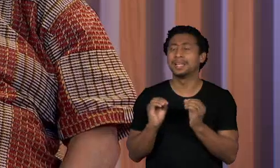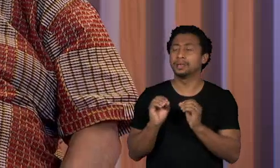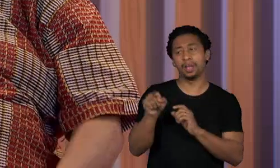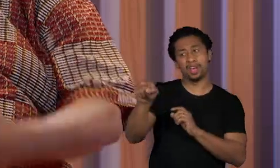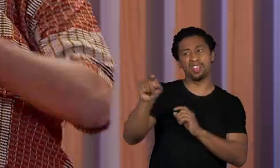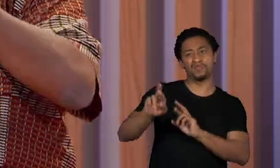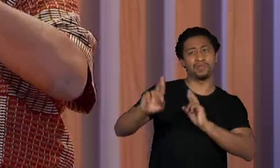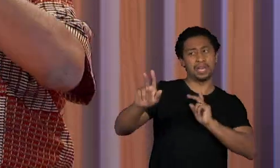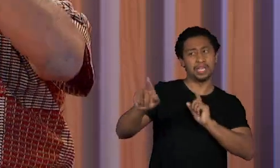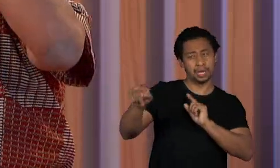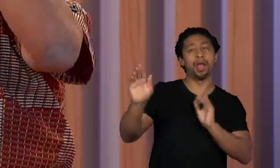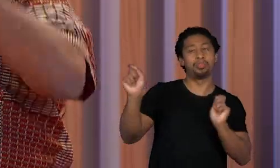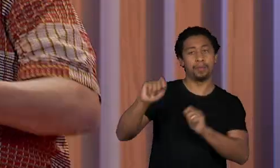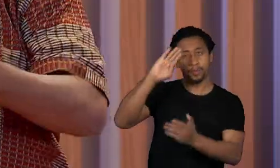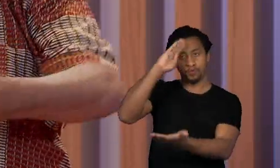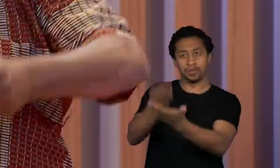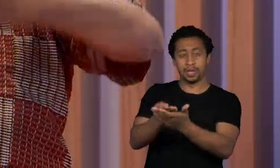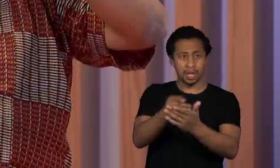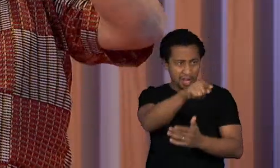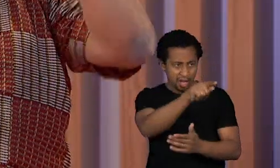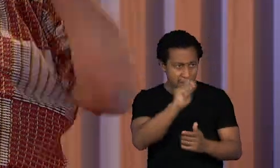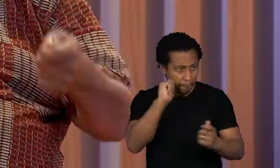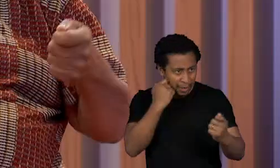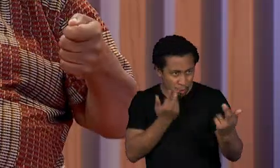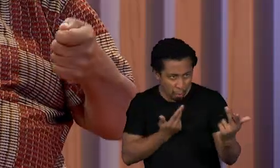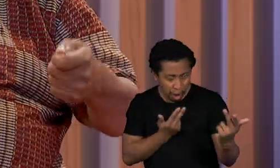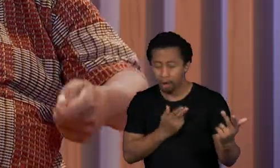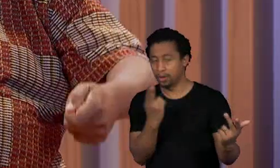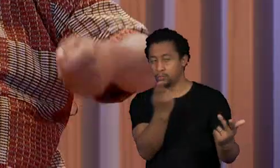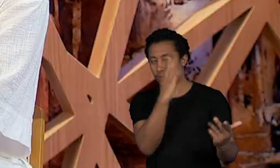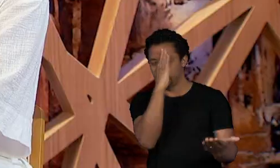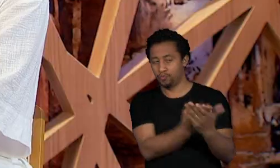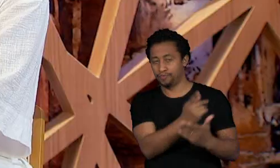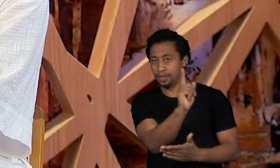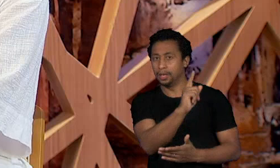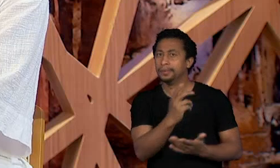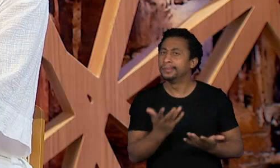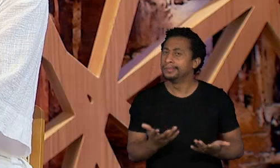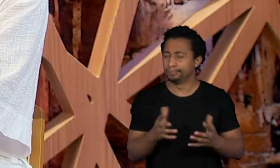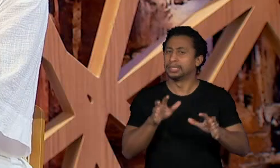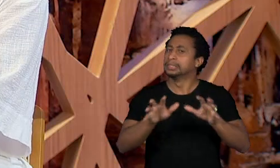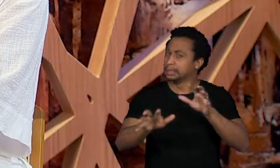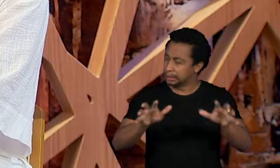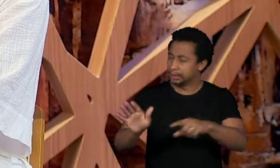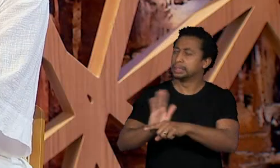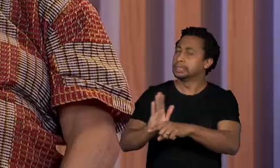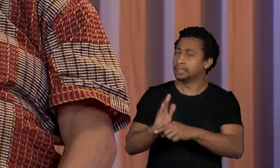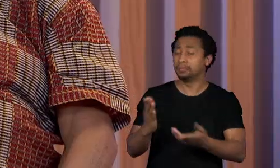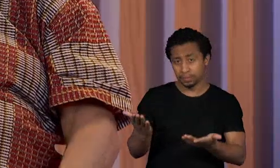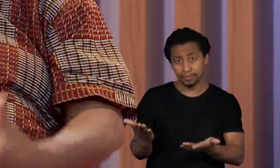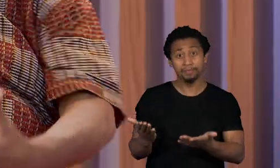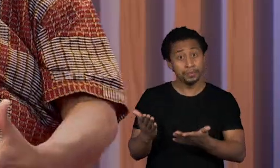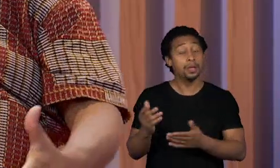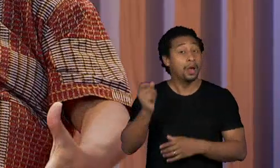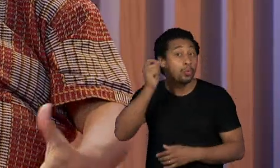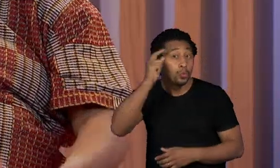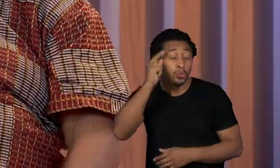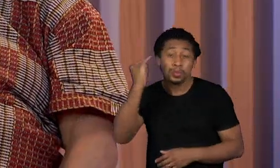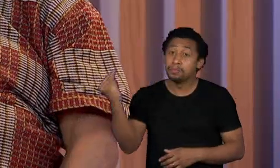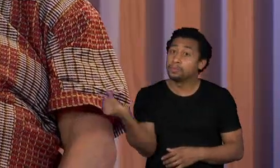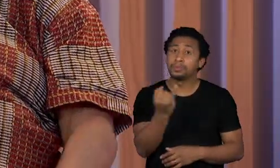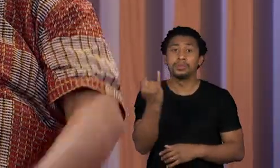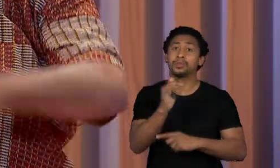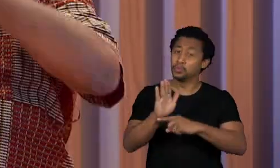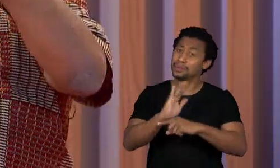nós. Então, o cinema é fundamental, a cultura é fundamental. É isso que a gente